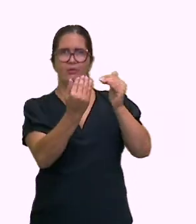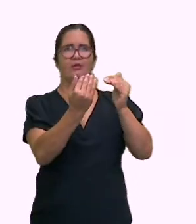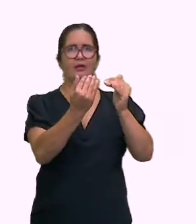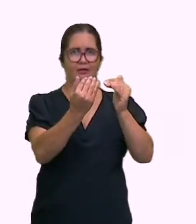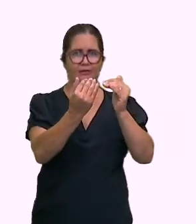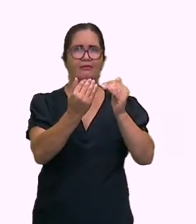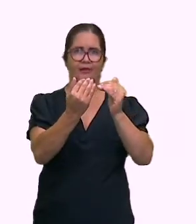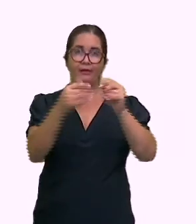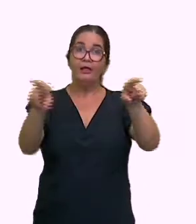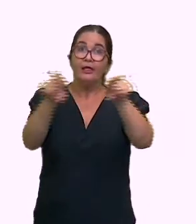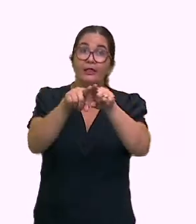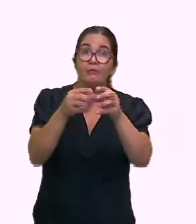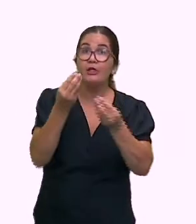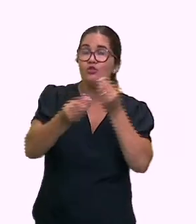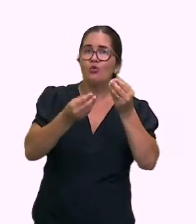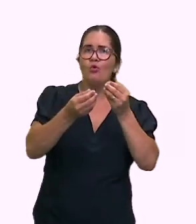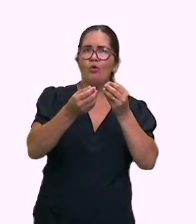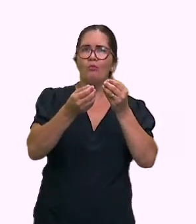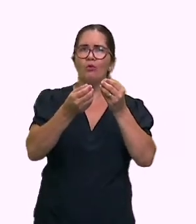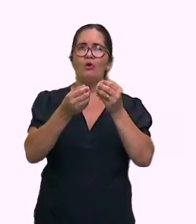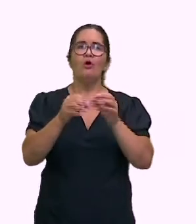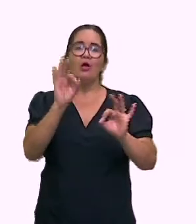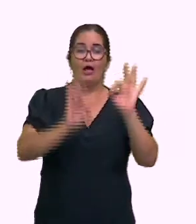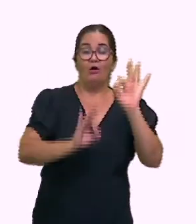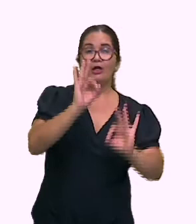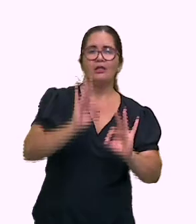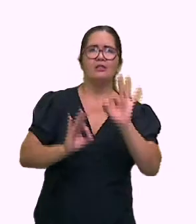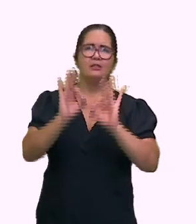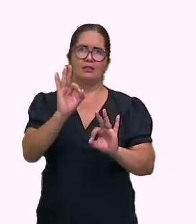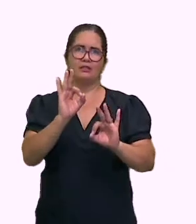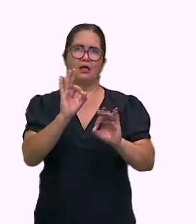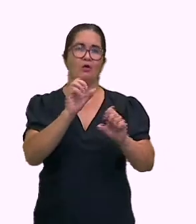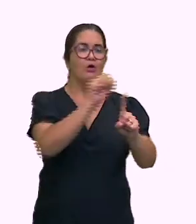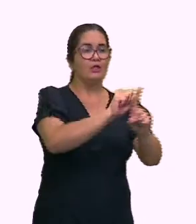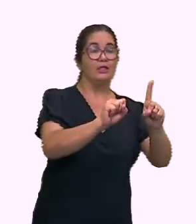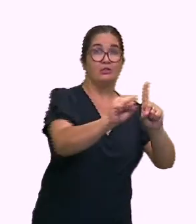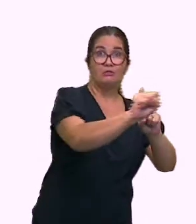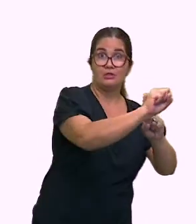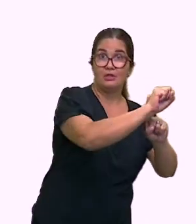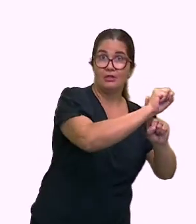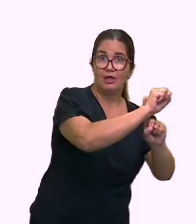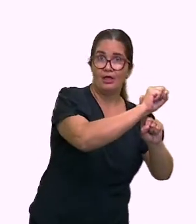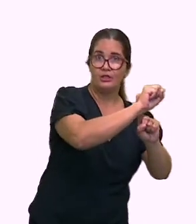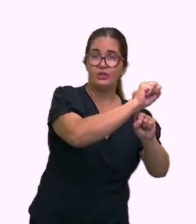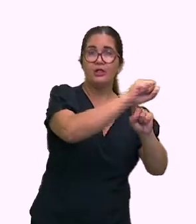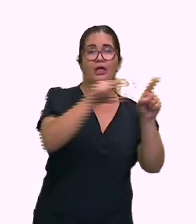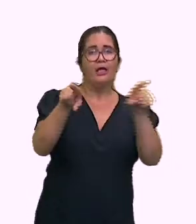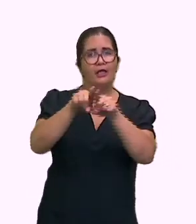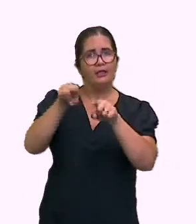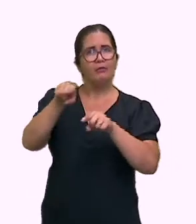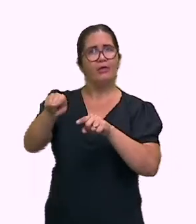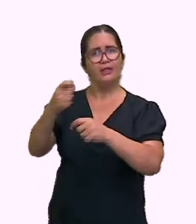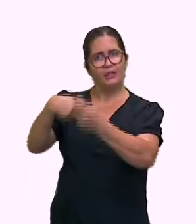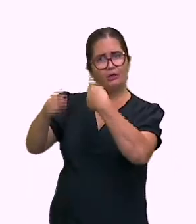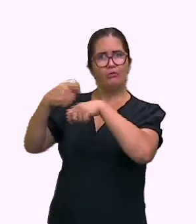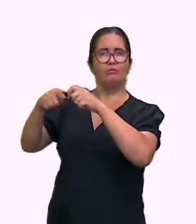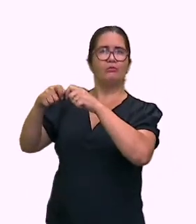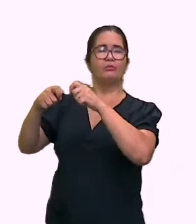e econômica. Esta Constituição é favorável a tributos e